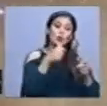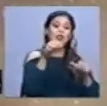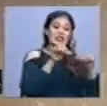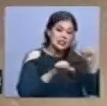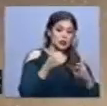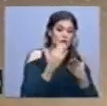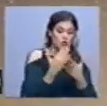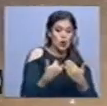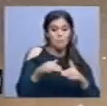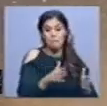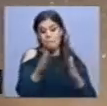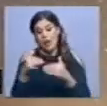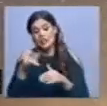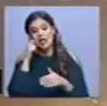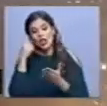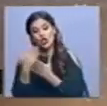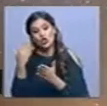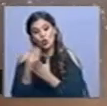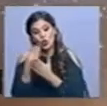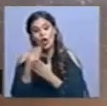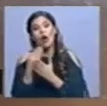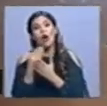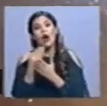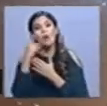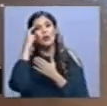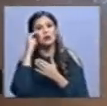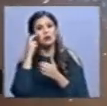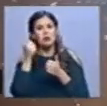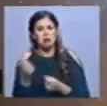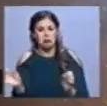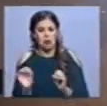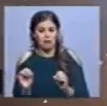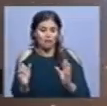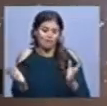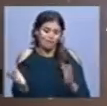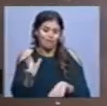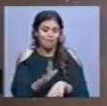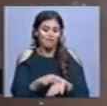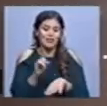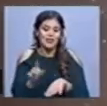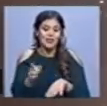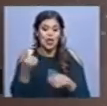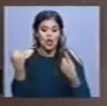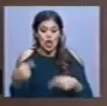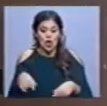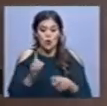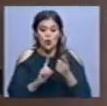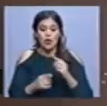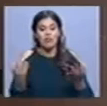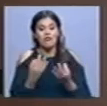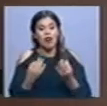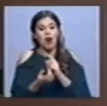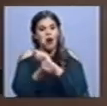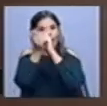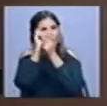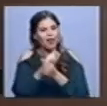mas para os astrobiólogos é capaz de não ter tanta piada. E, portanto, o que nós temos aqui é, no fundo, uma mudança de